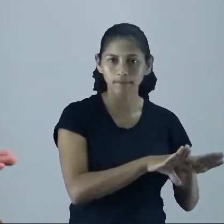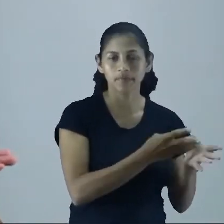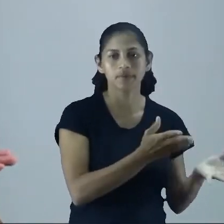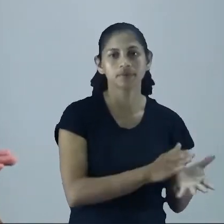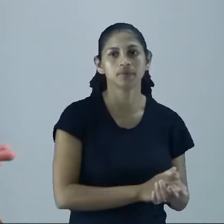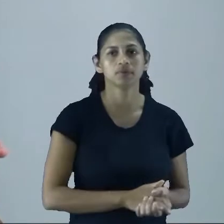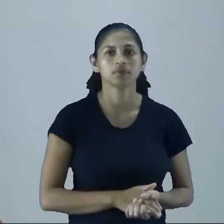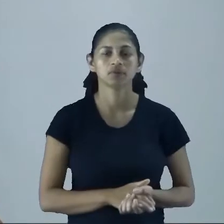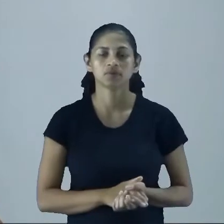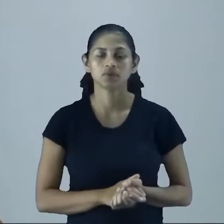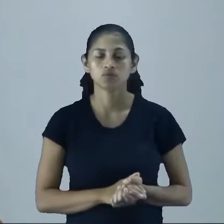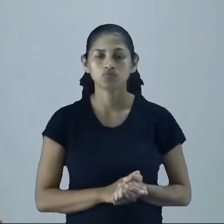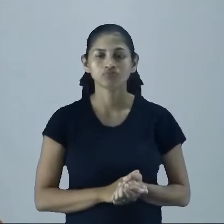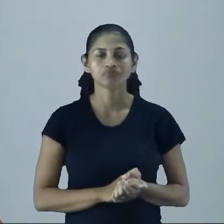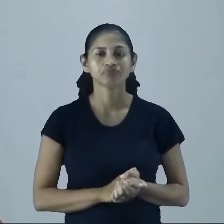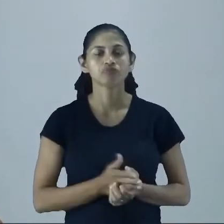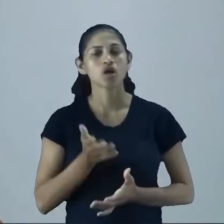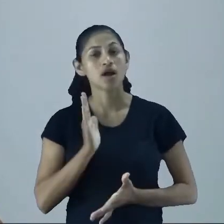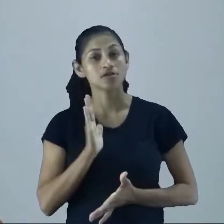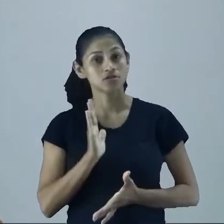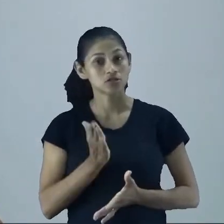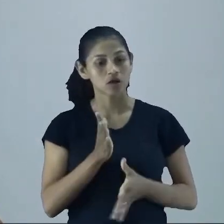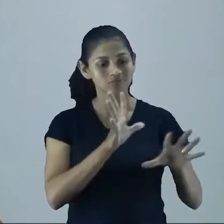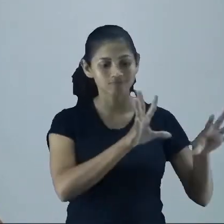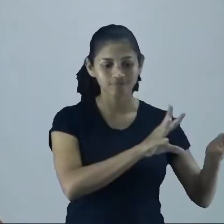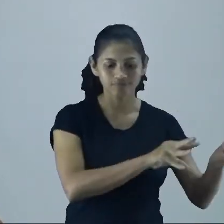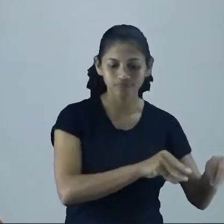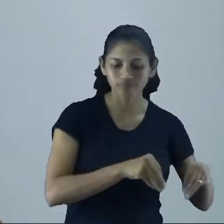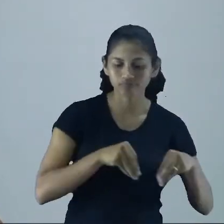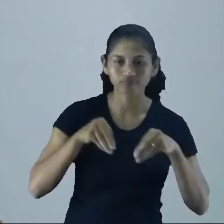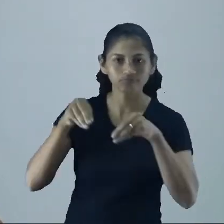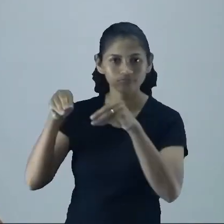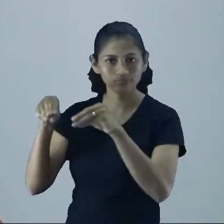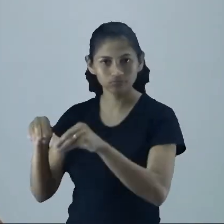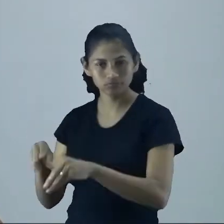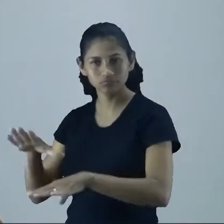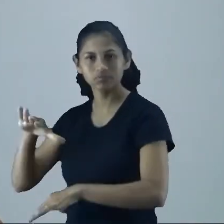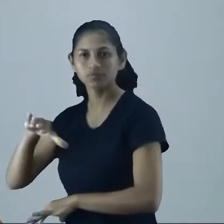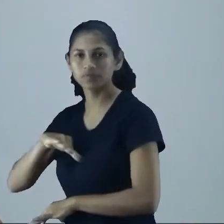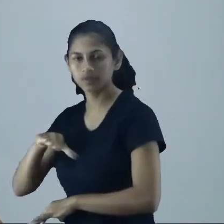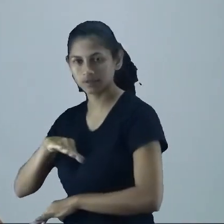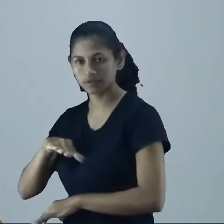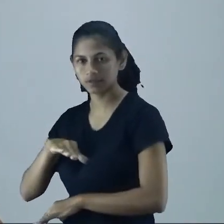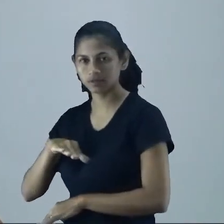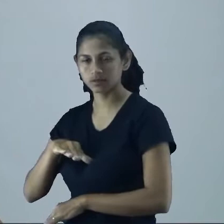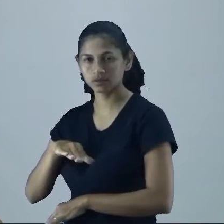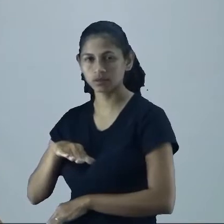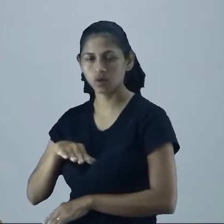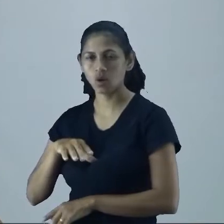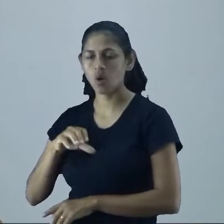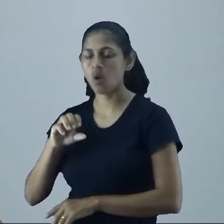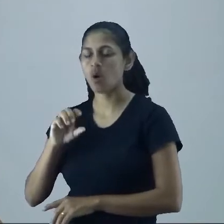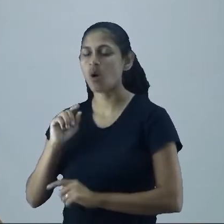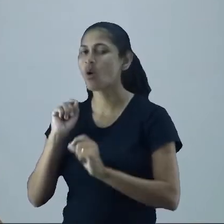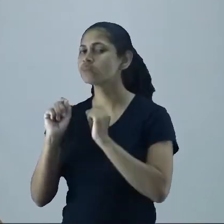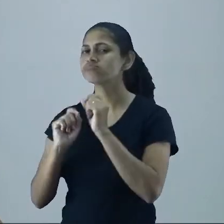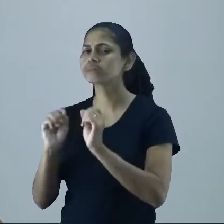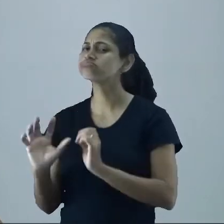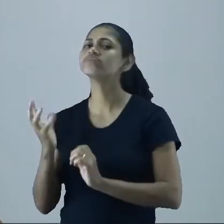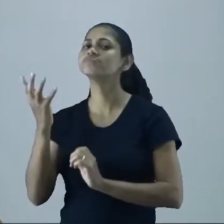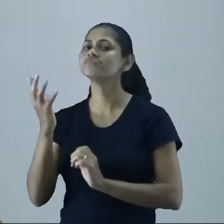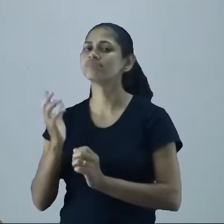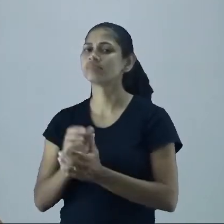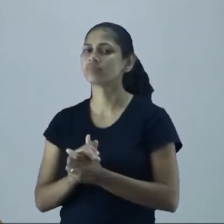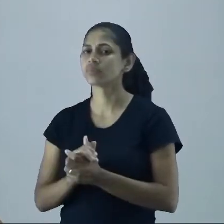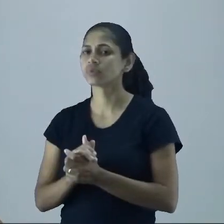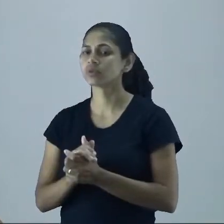pecuária. Já quando as pessoas saem e vêm para a cidade, o que acontece? Elas já vão ter outro